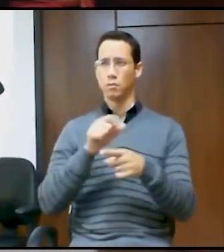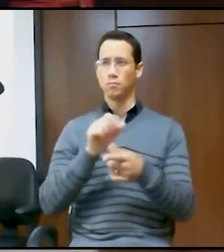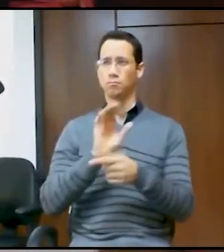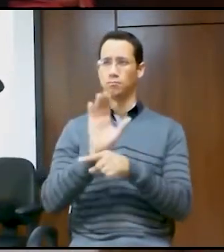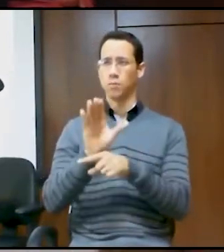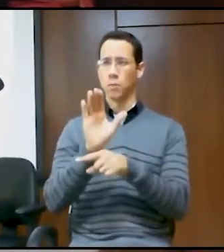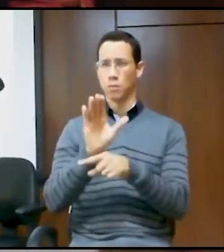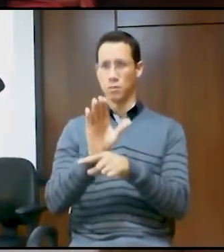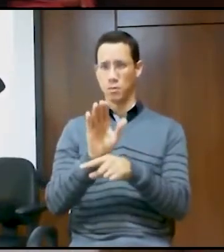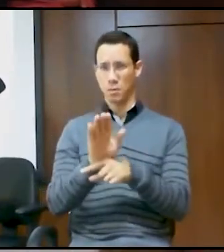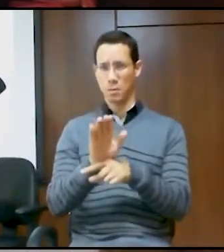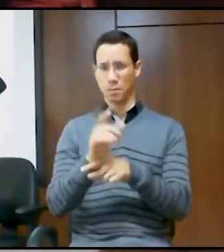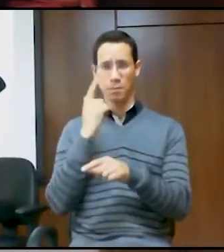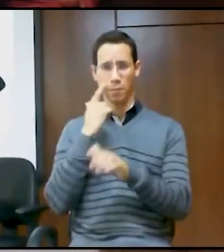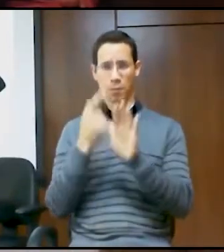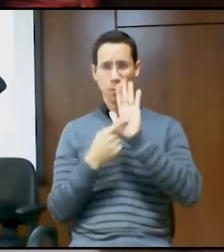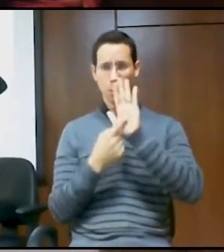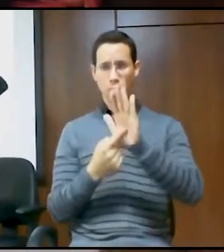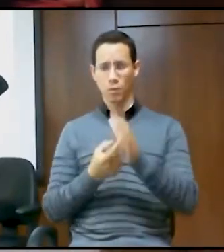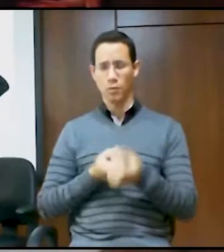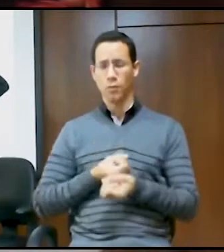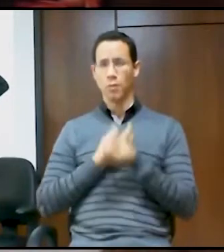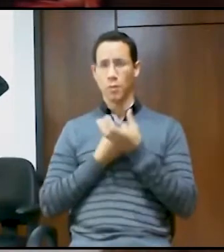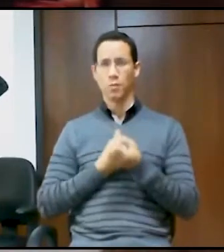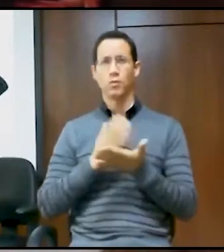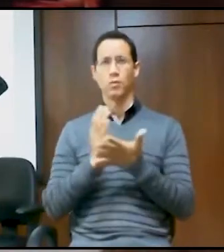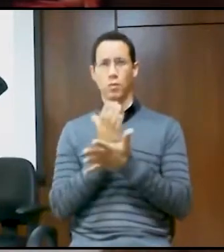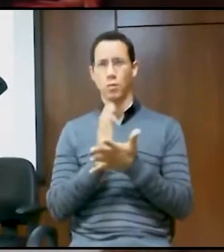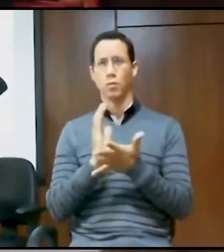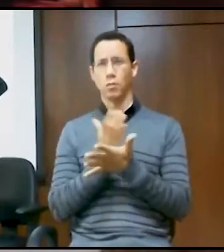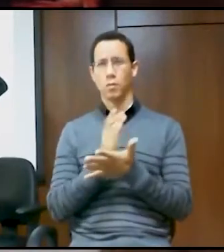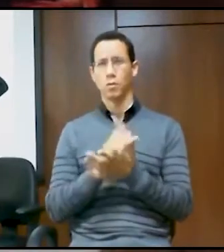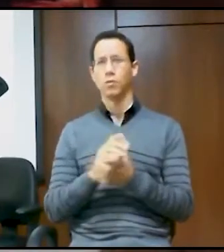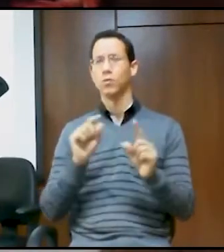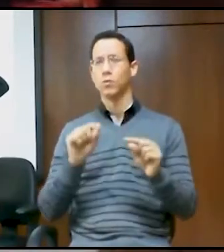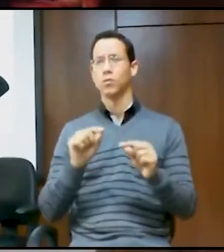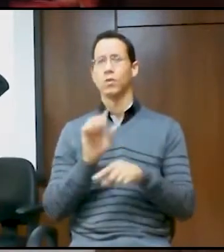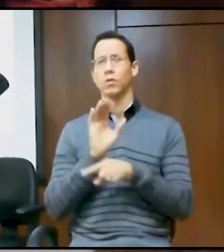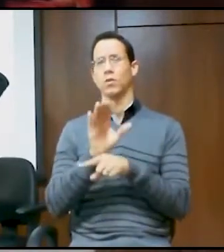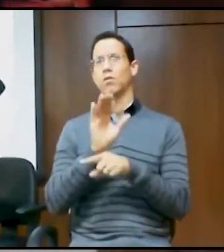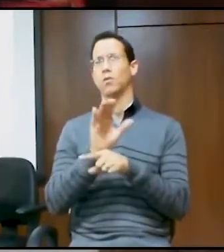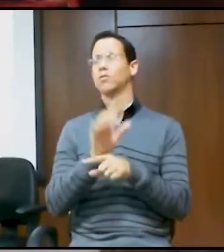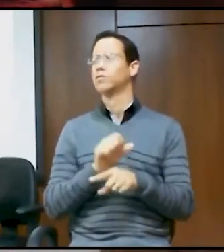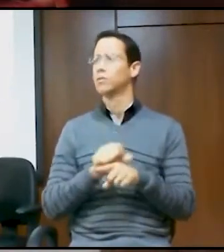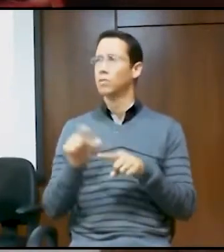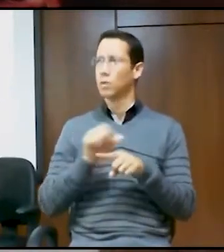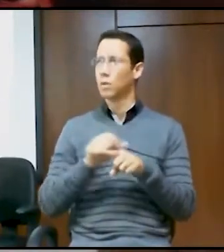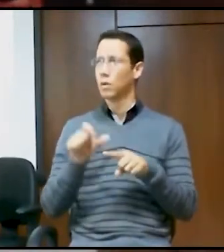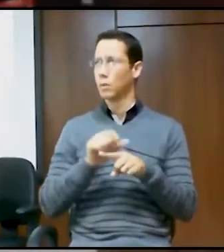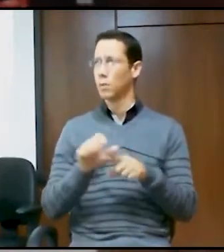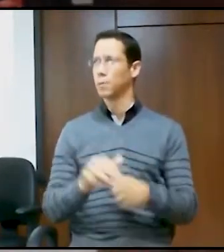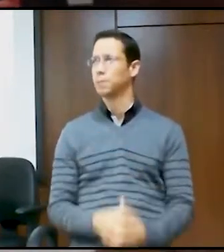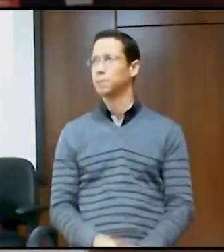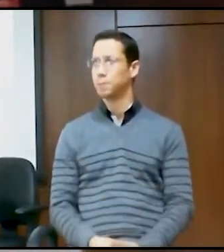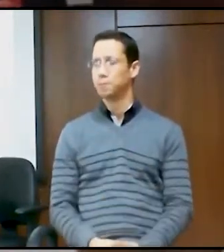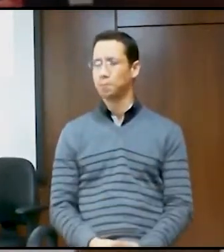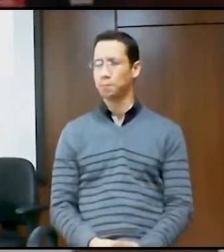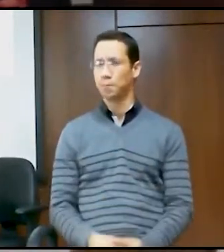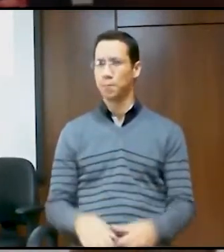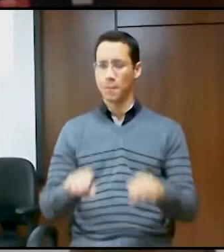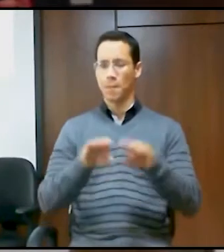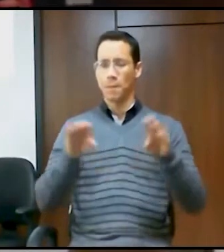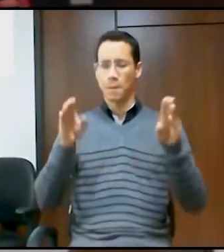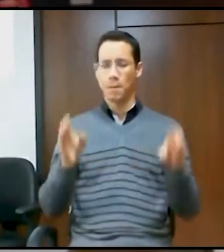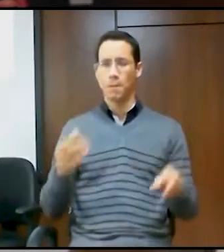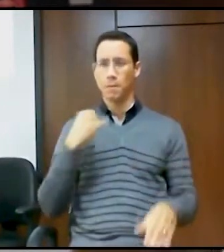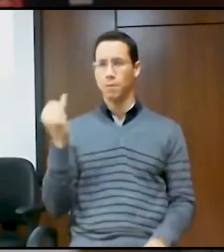vocês algumas informações, primeiramente, do que é o auxílio aluguel, Essa mesa a gente vai falar do... acho